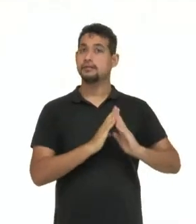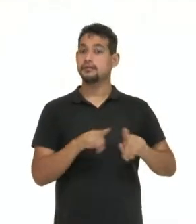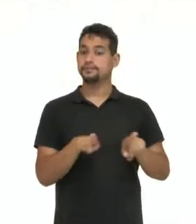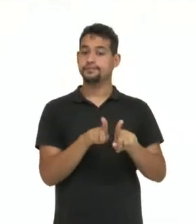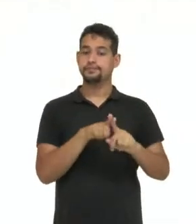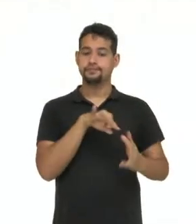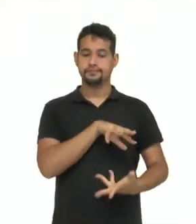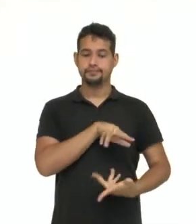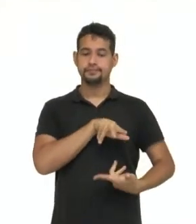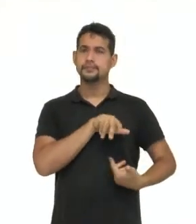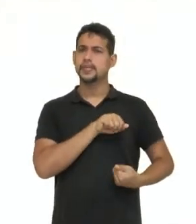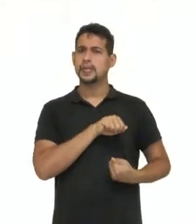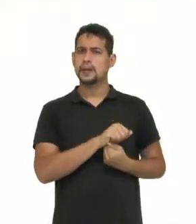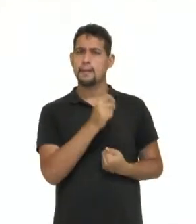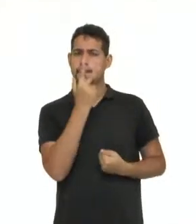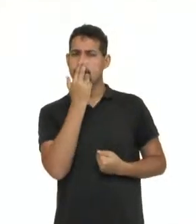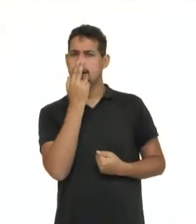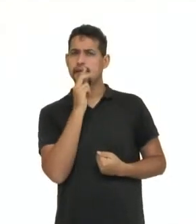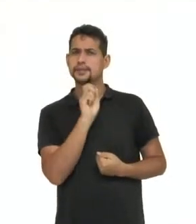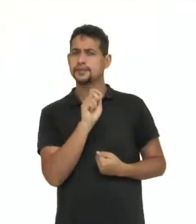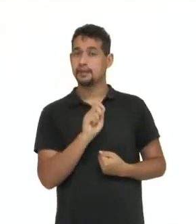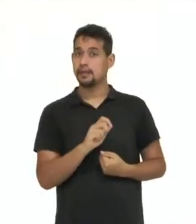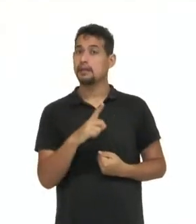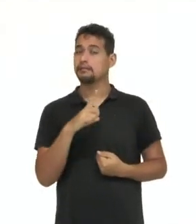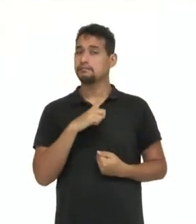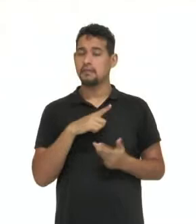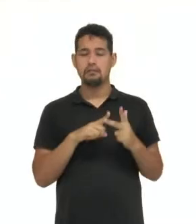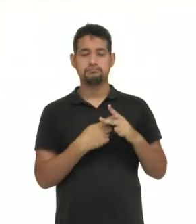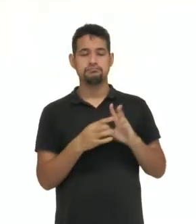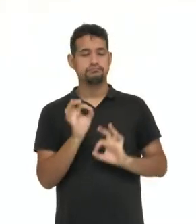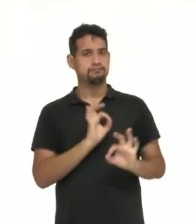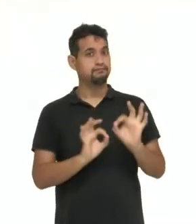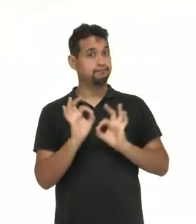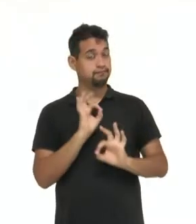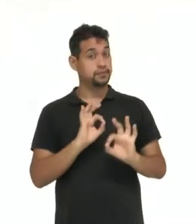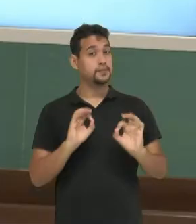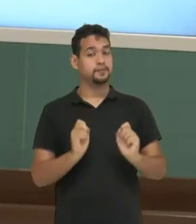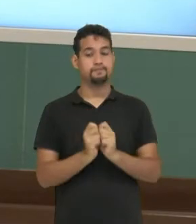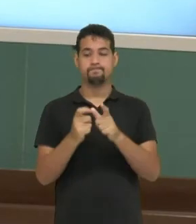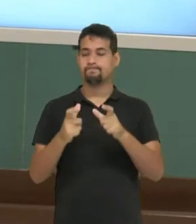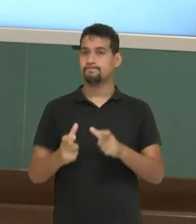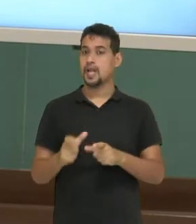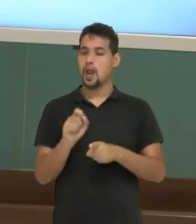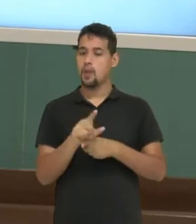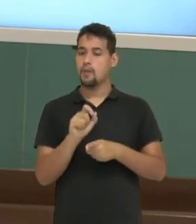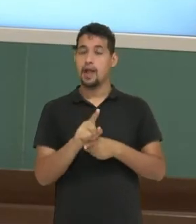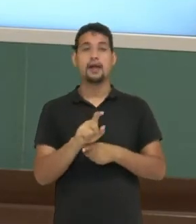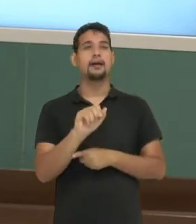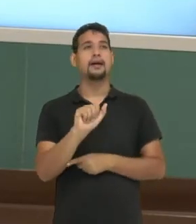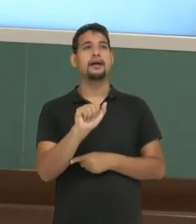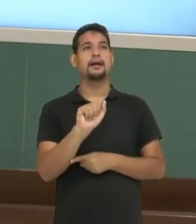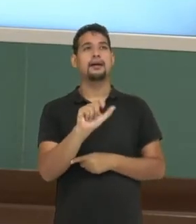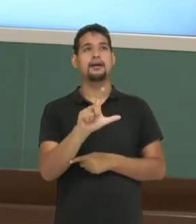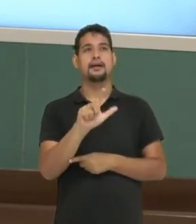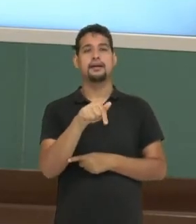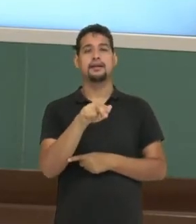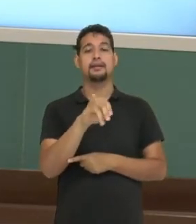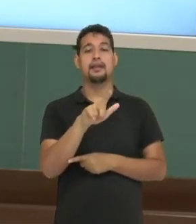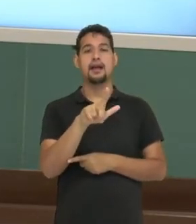planeta, parece estar alquilado, alugado,